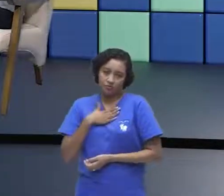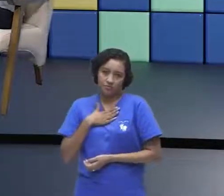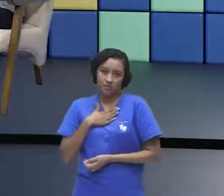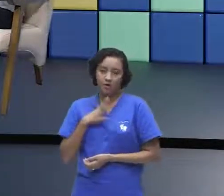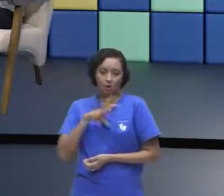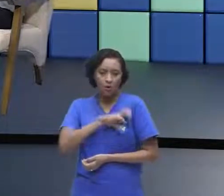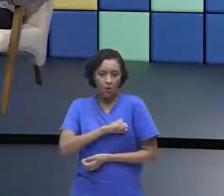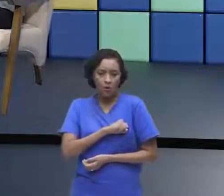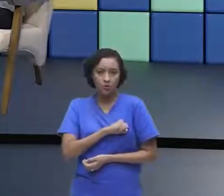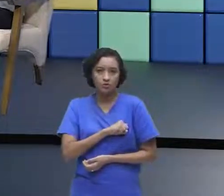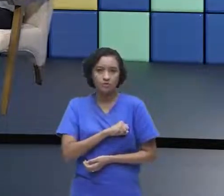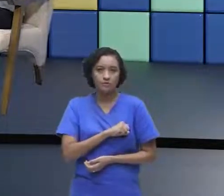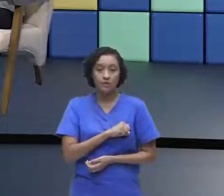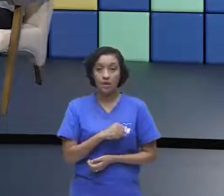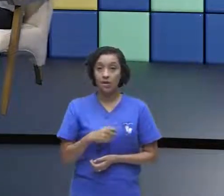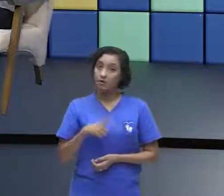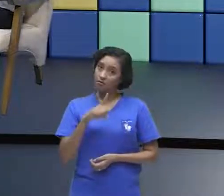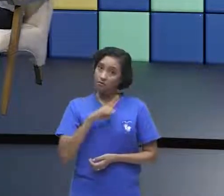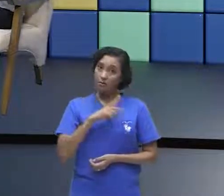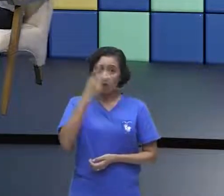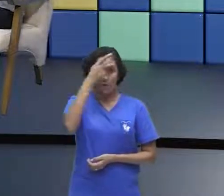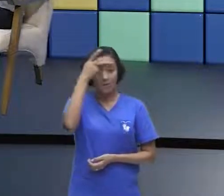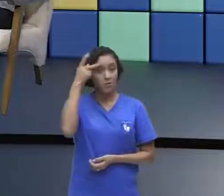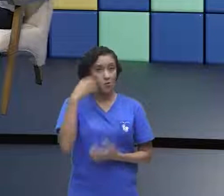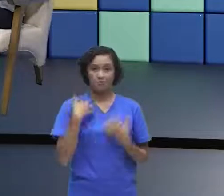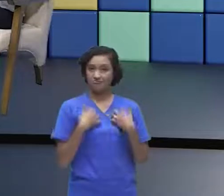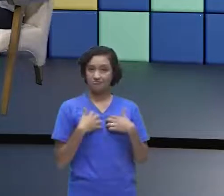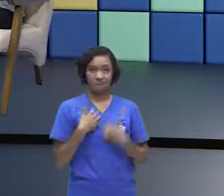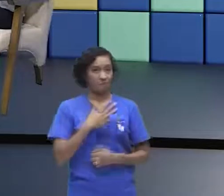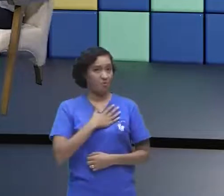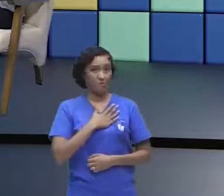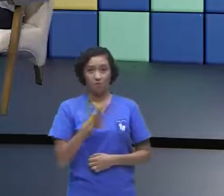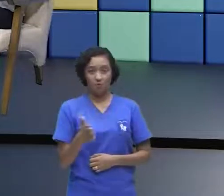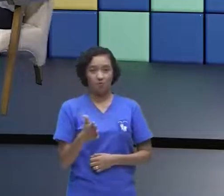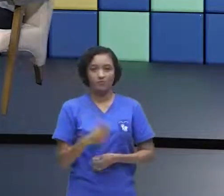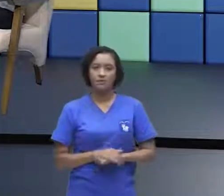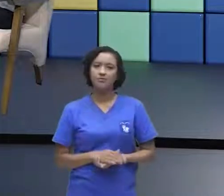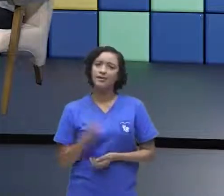gente que não gosta, se incomoda. Mas eu acho isso de um gesto tão legal,